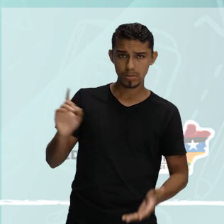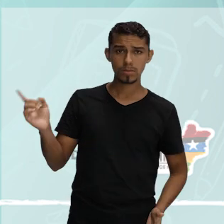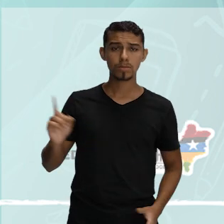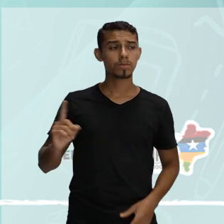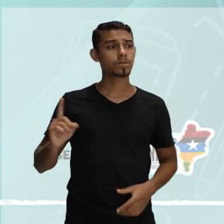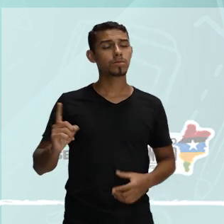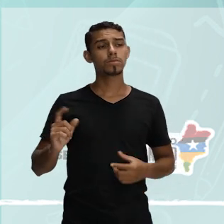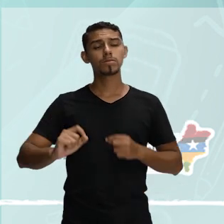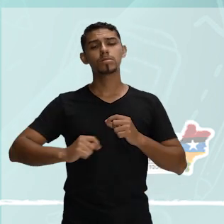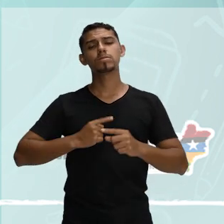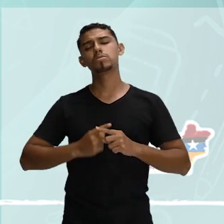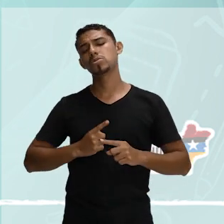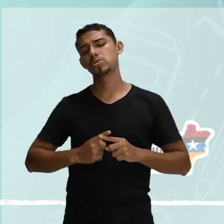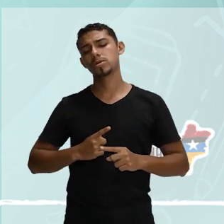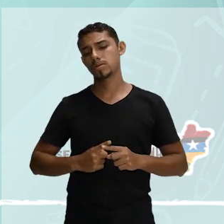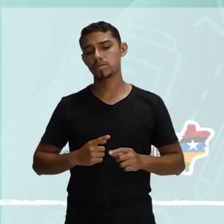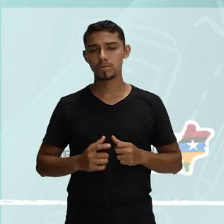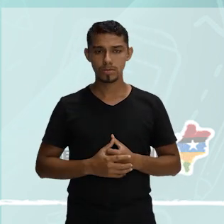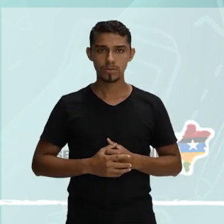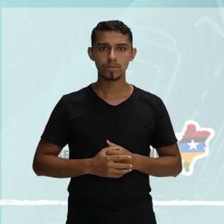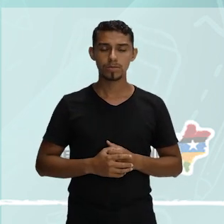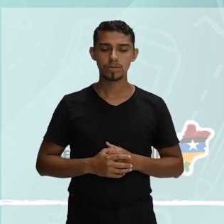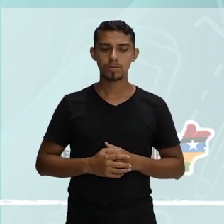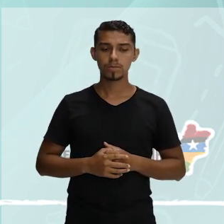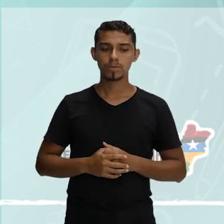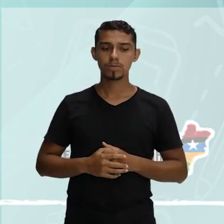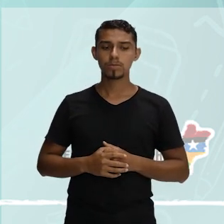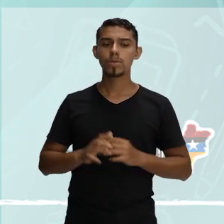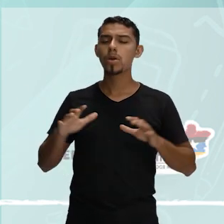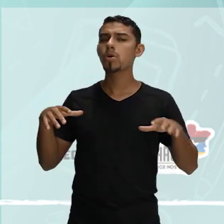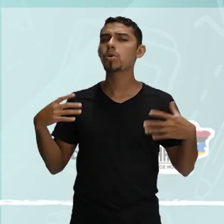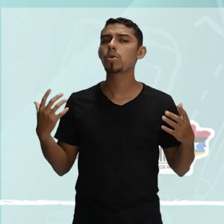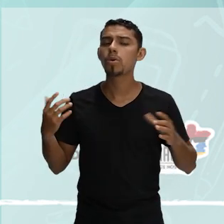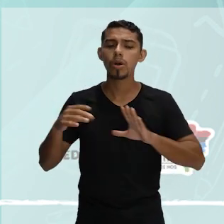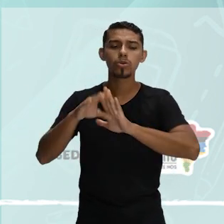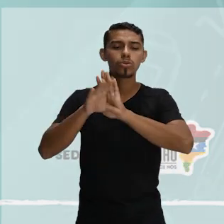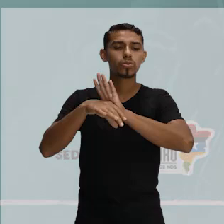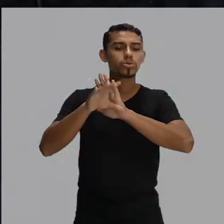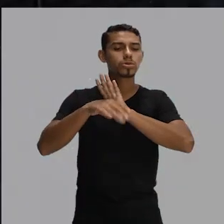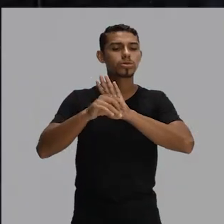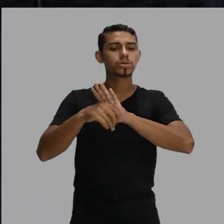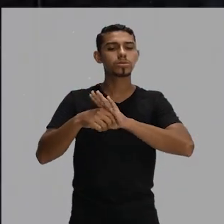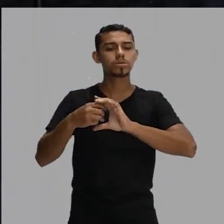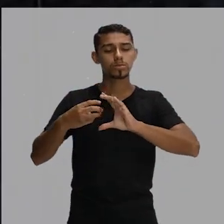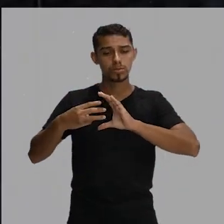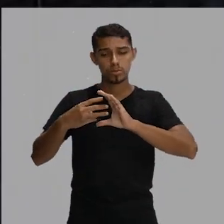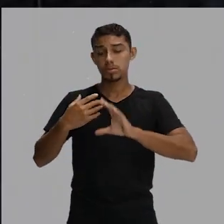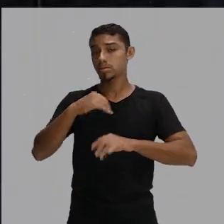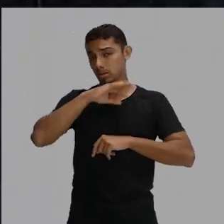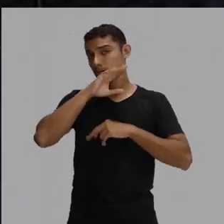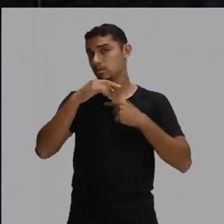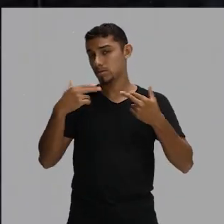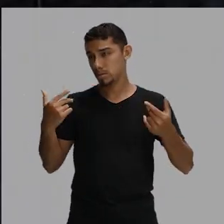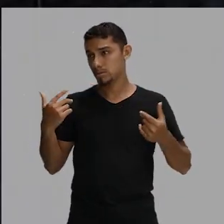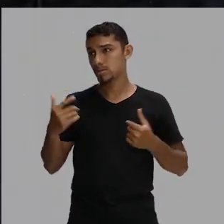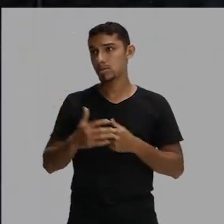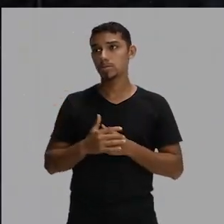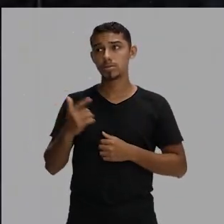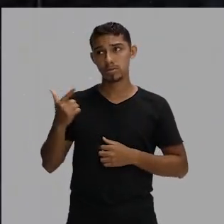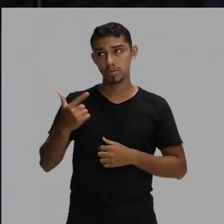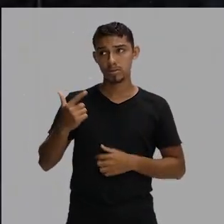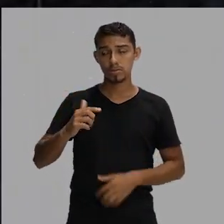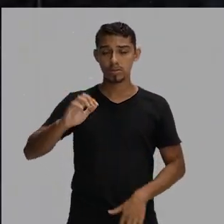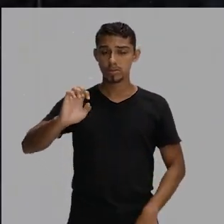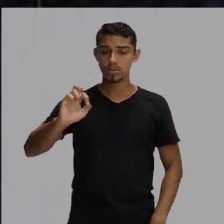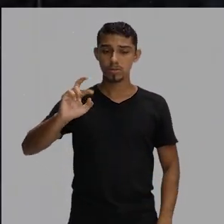quê? Né? Vamos lá, qual é o conceito de espécie? O conceito de espécie, segundo